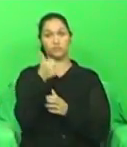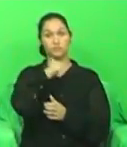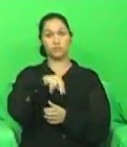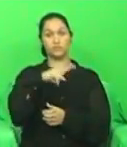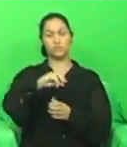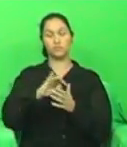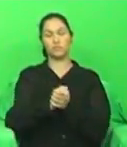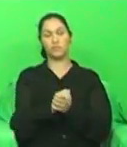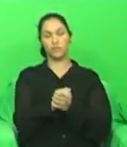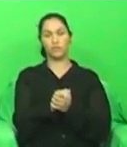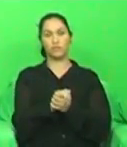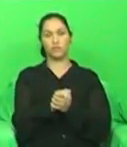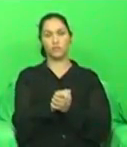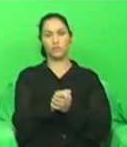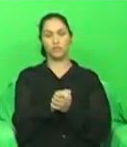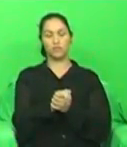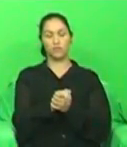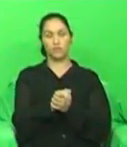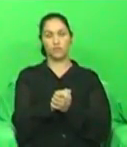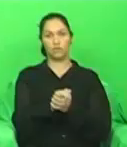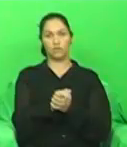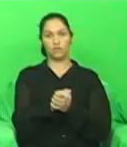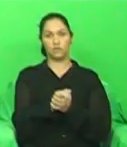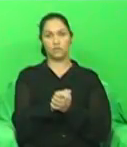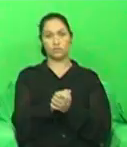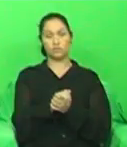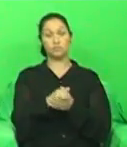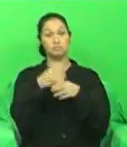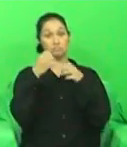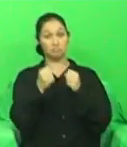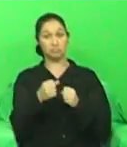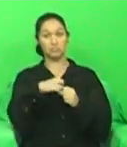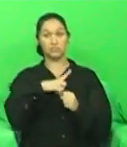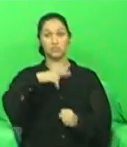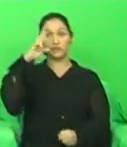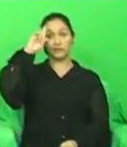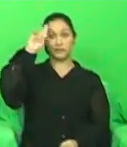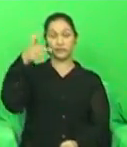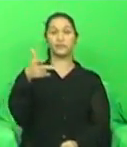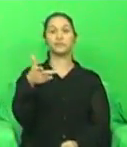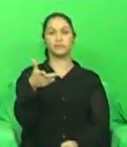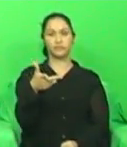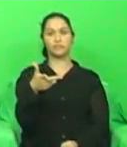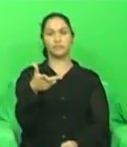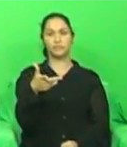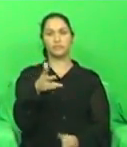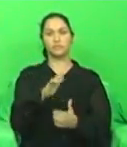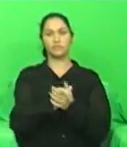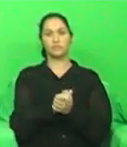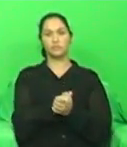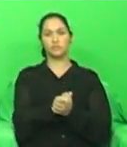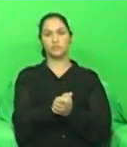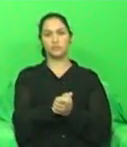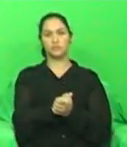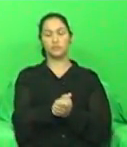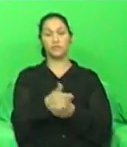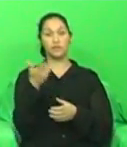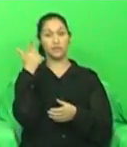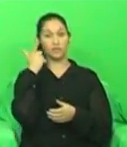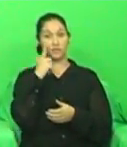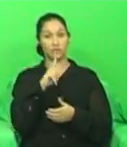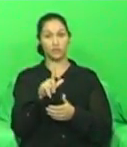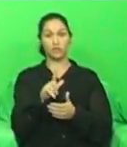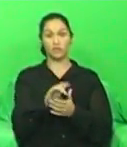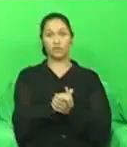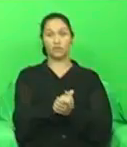quem sabe teremos uma solução para contratar mais funcionários na internet